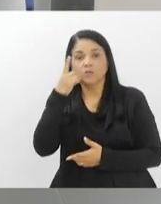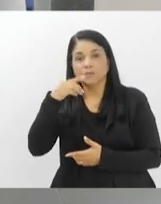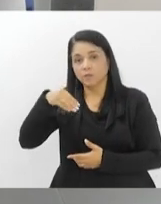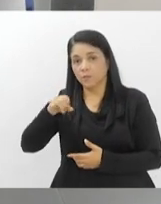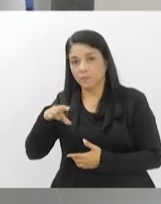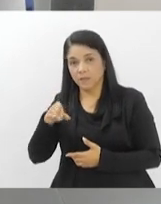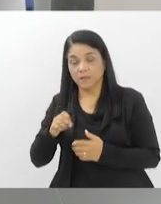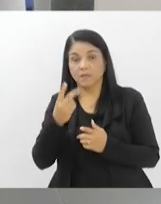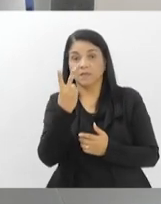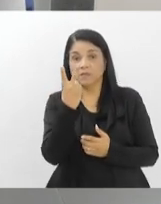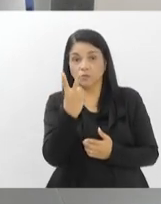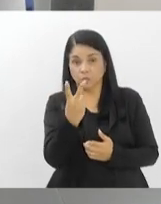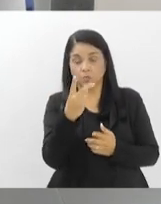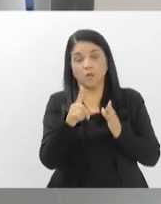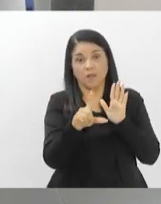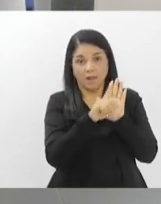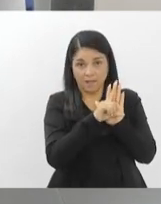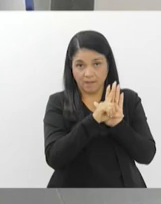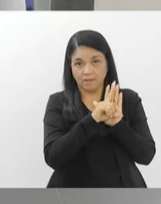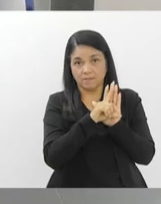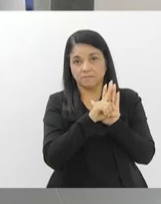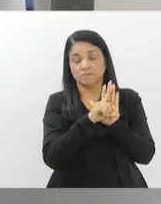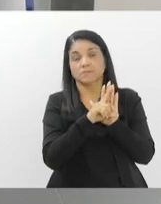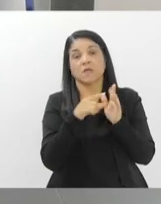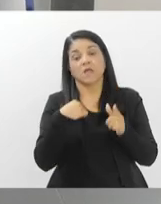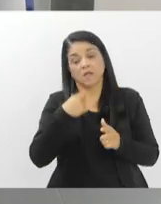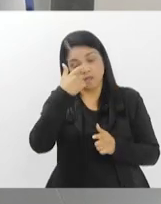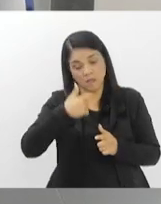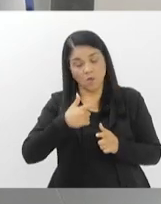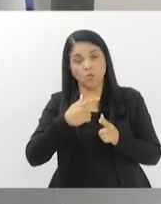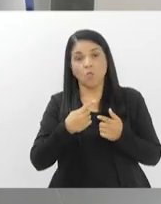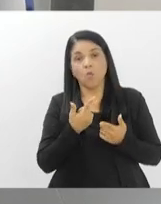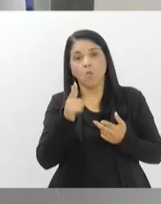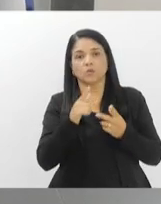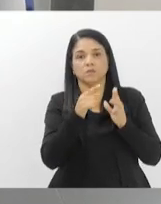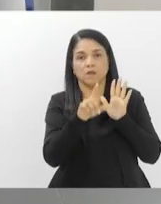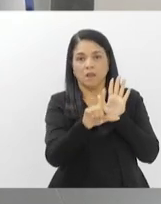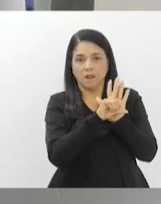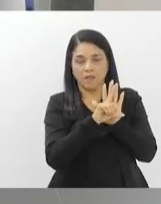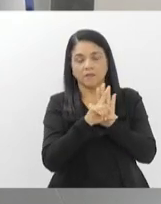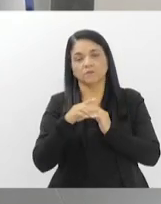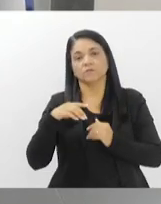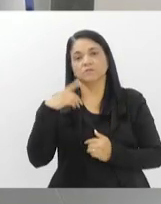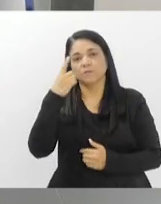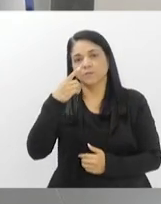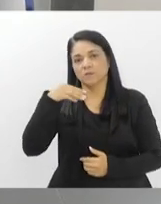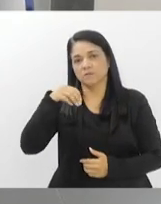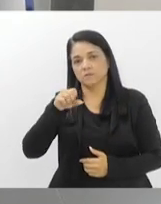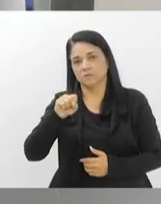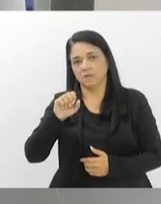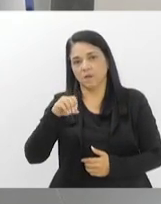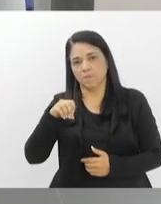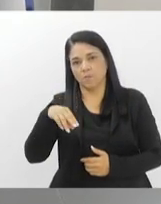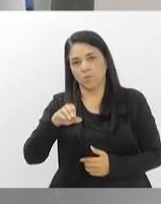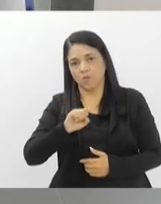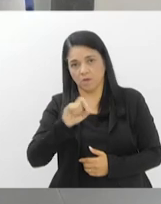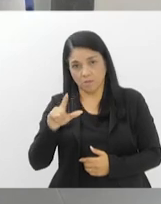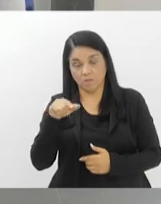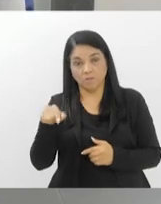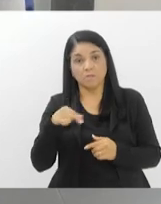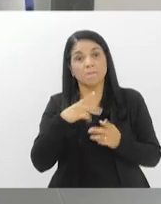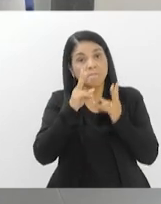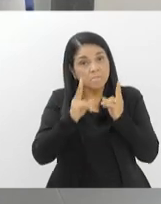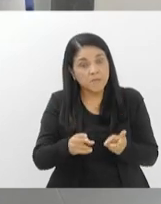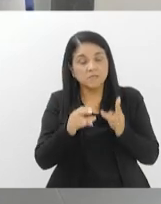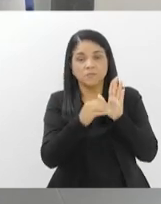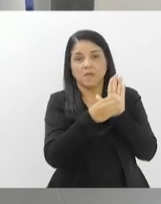apontou duas leis, e eu apontei outra lei do deputado Samuel Malafaia, que é exatamente a mesma ementa, só que